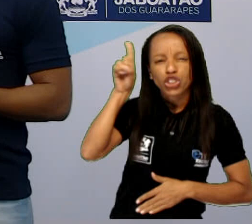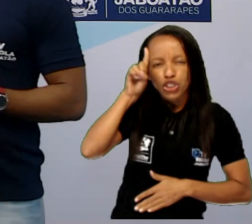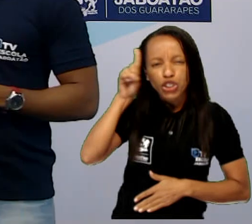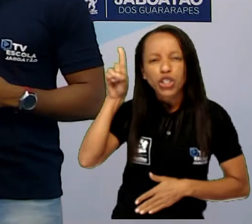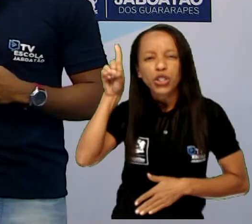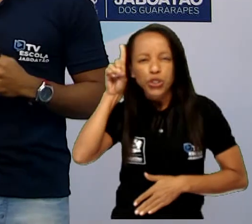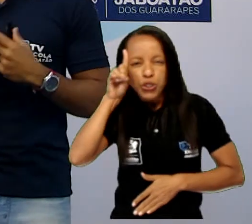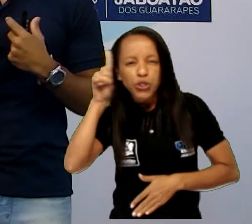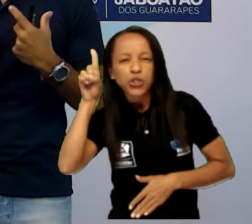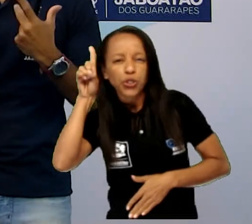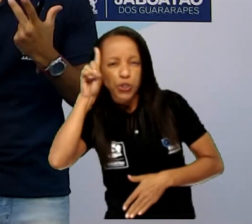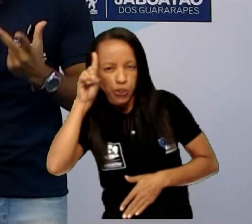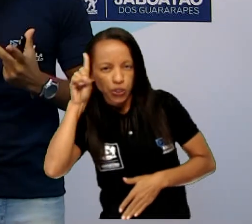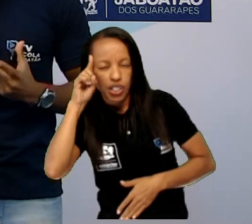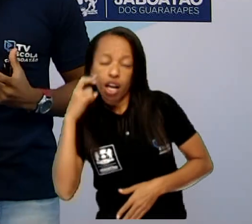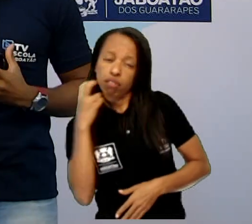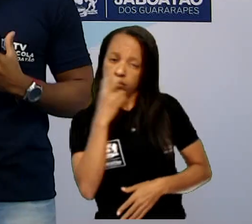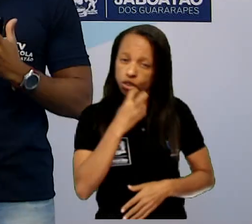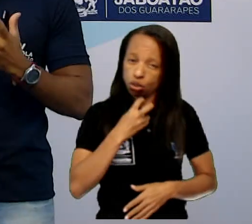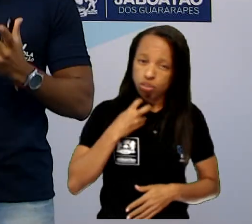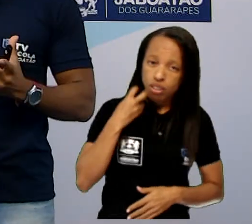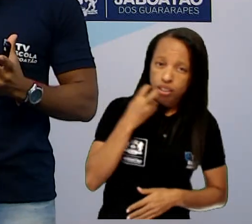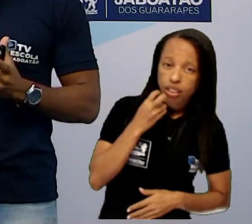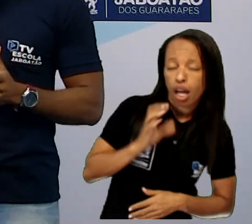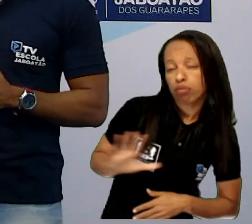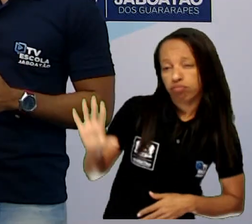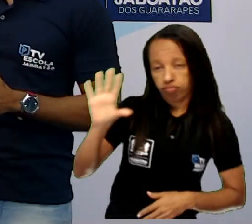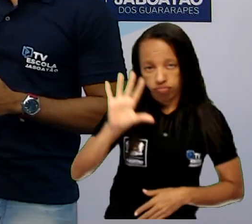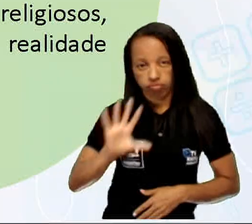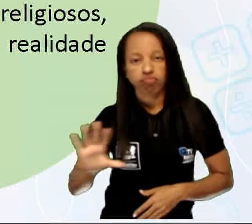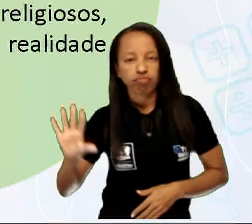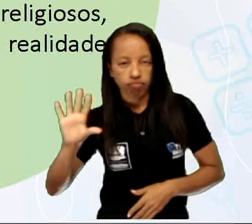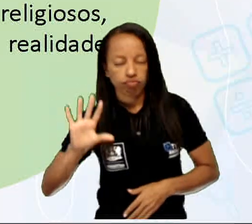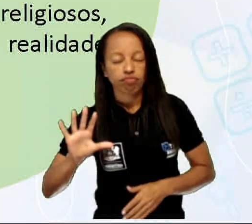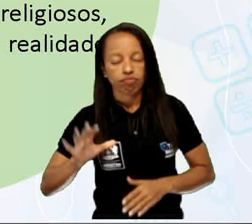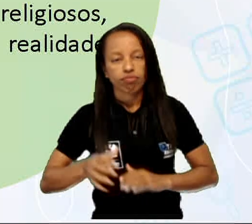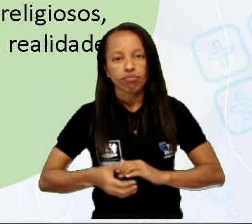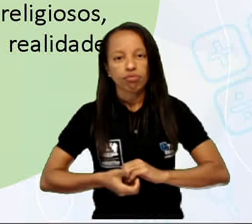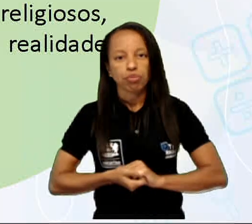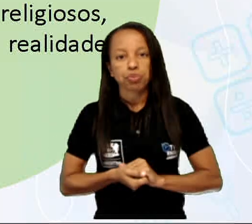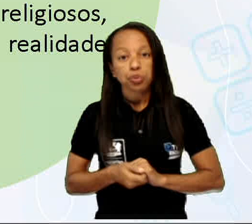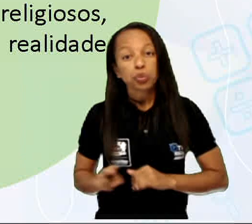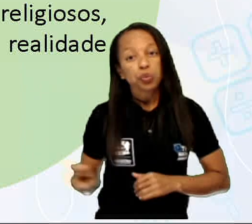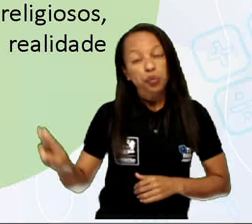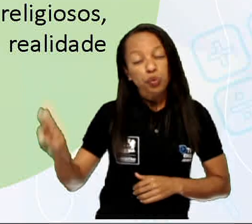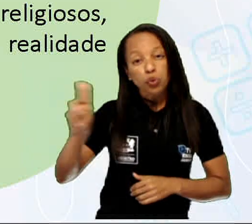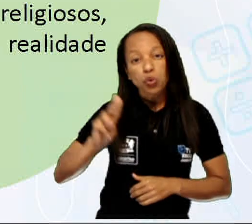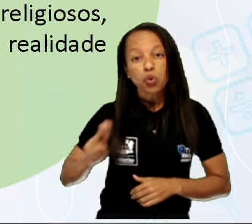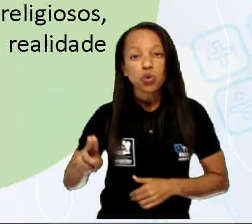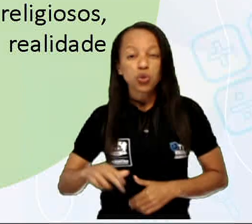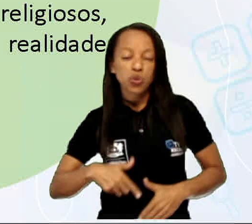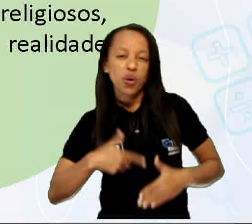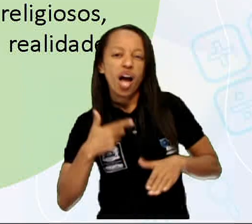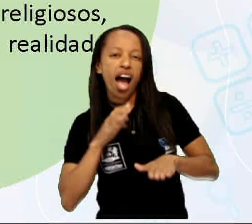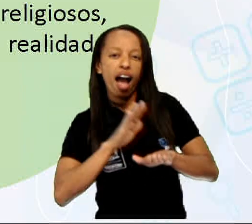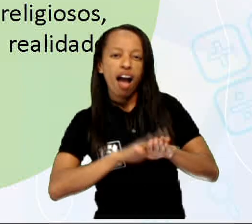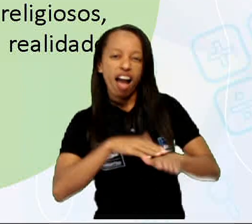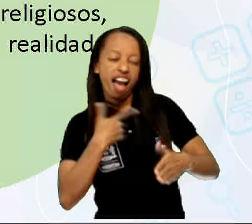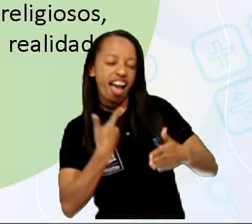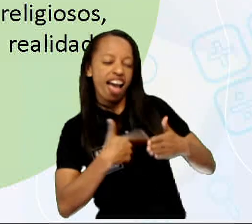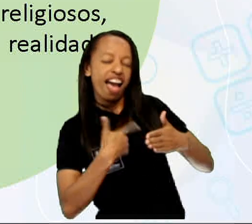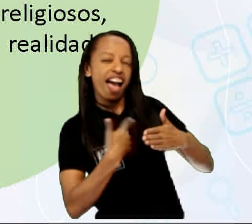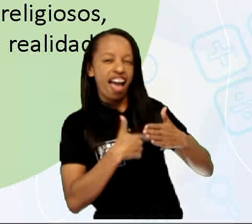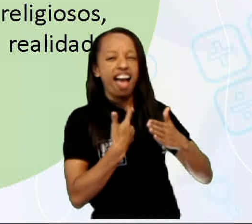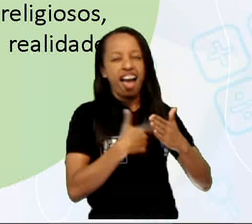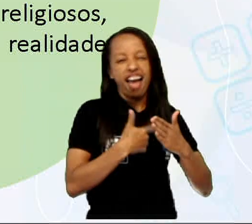né? da oralidade, do regionalismo. Tá? Uso do humor, da ironia e sarcasmo. Vocês vão